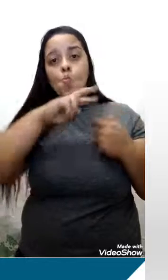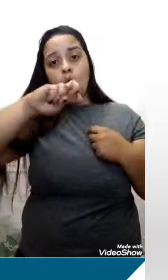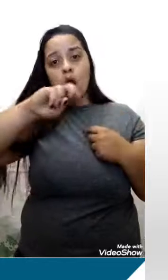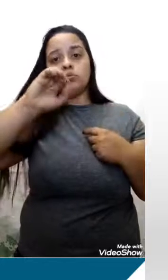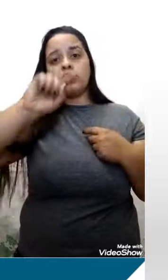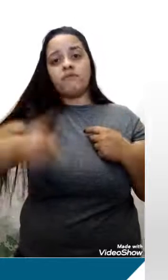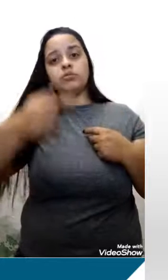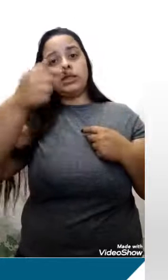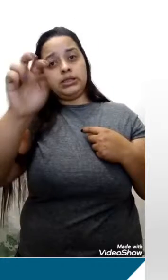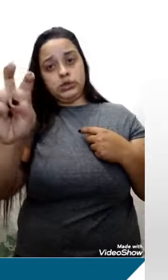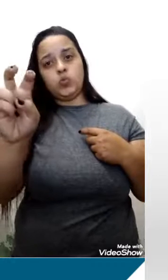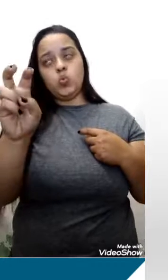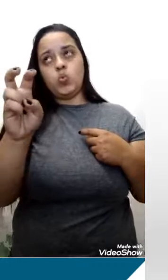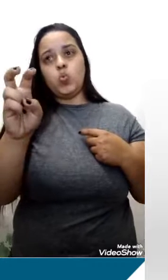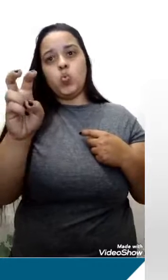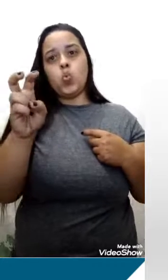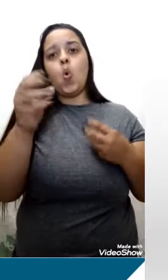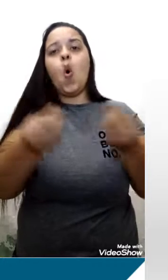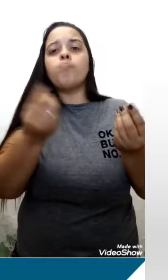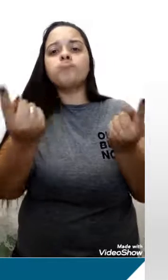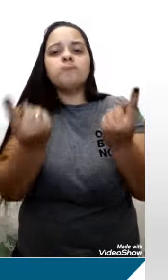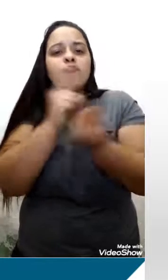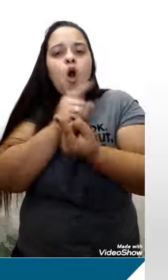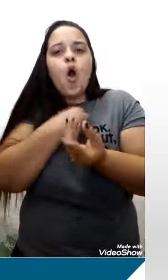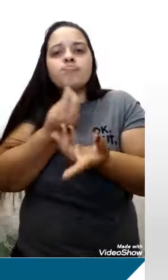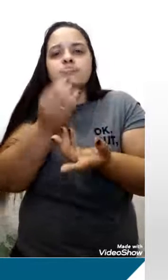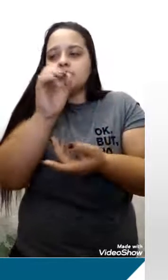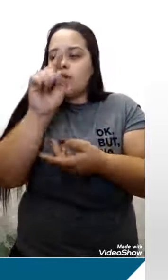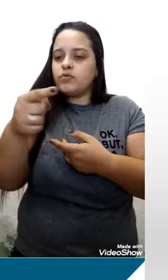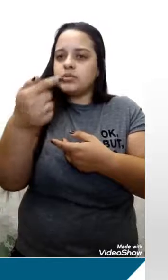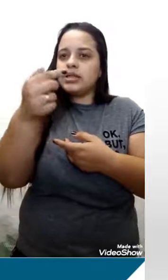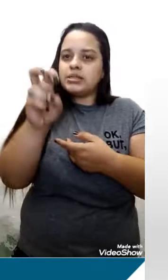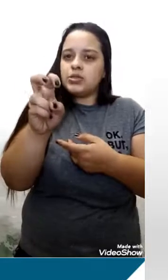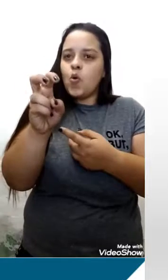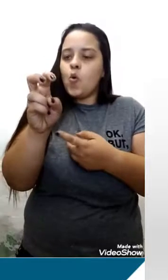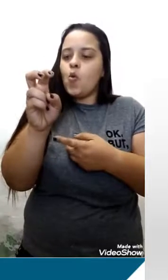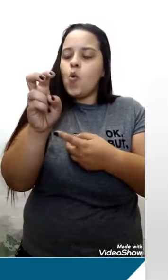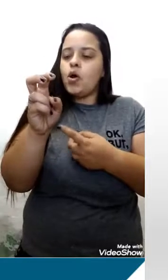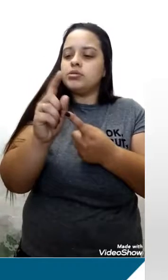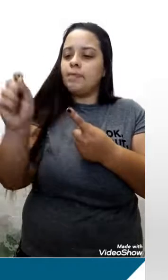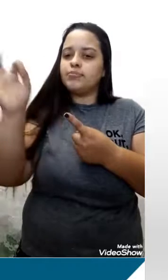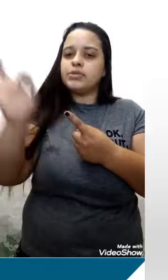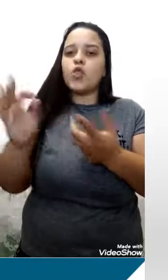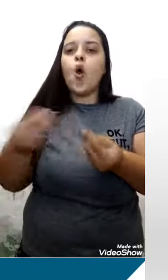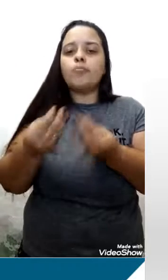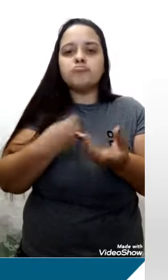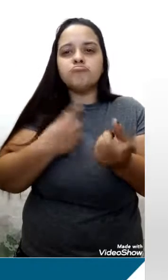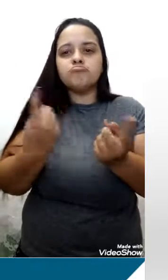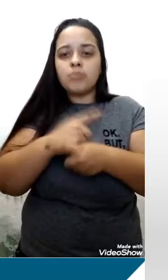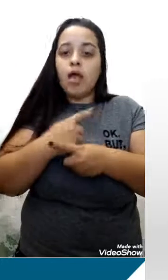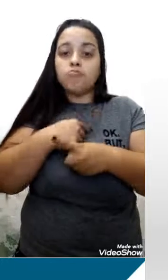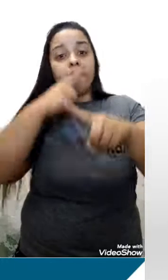a 0,75. E como converter esse 0,75 para a porcentagem?